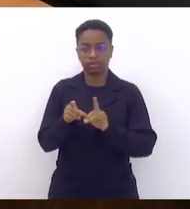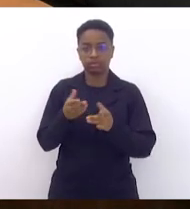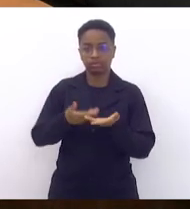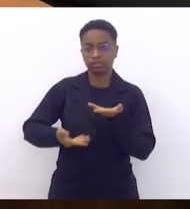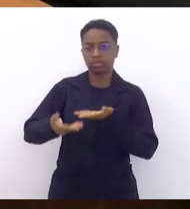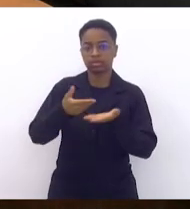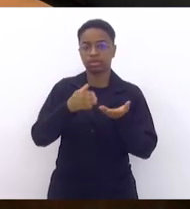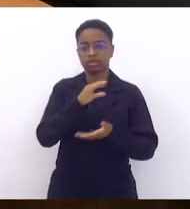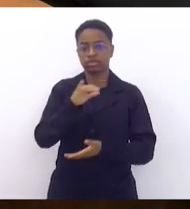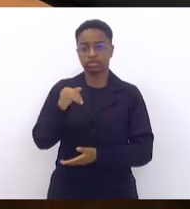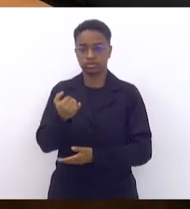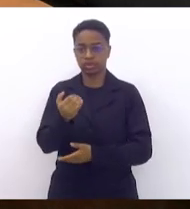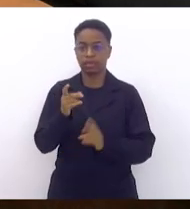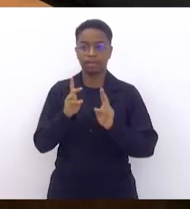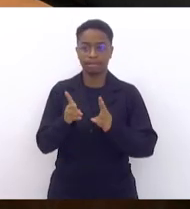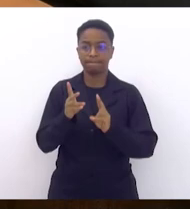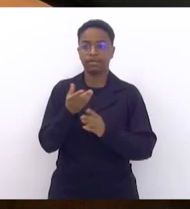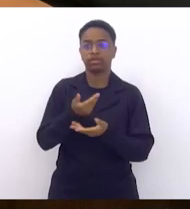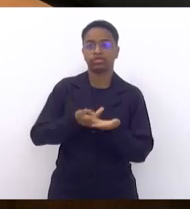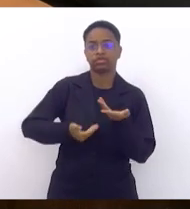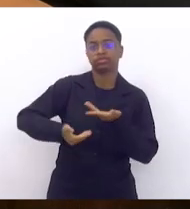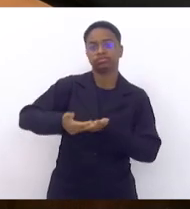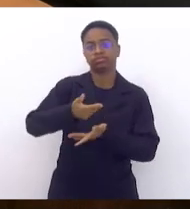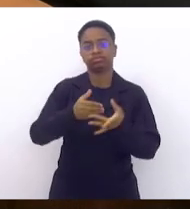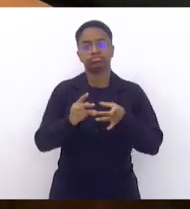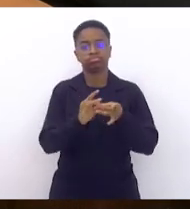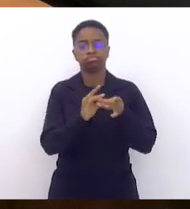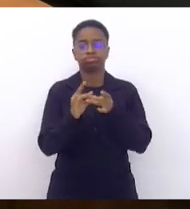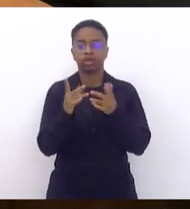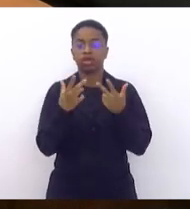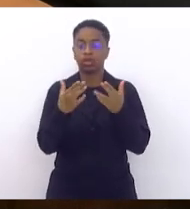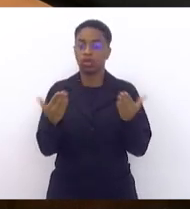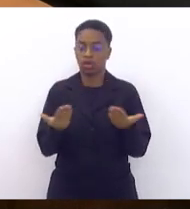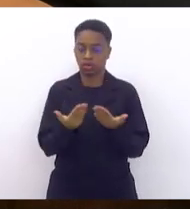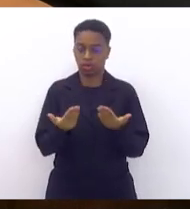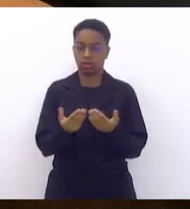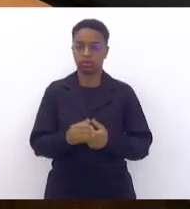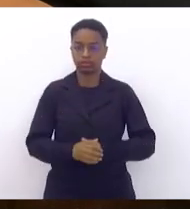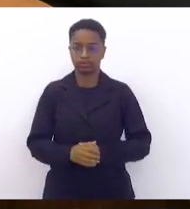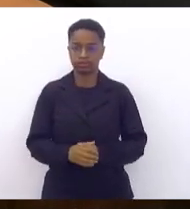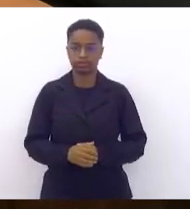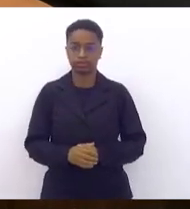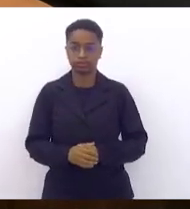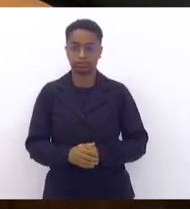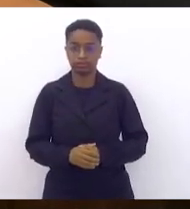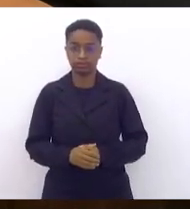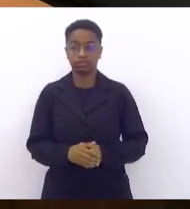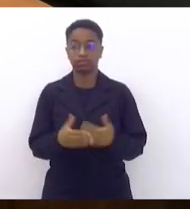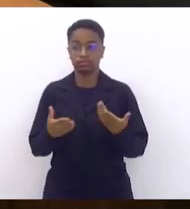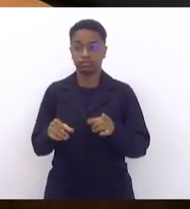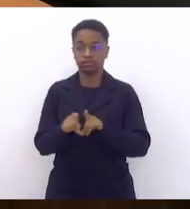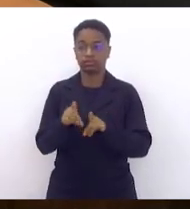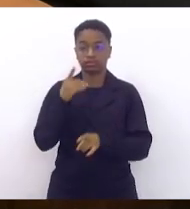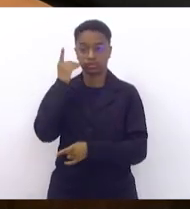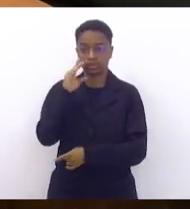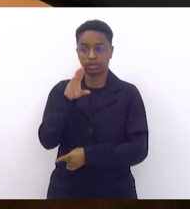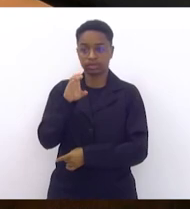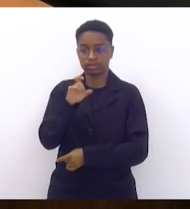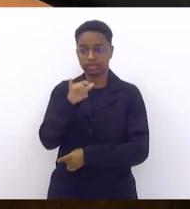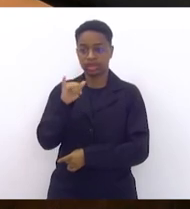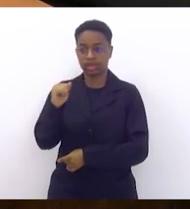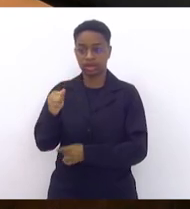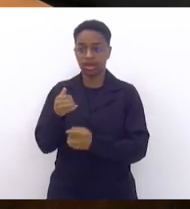mesma harmonia ecoespiritual que nós convivemos agora. Veja aqui a deputada Célia Jordão, que também